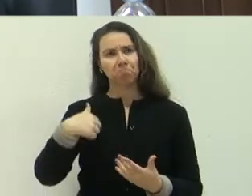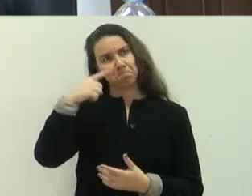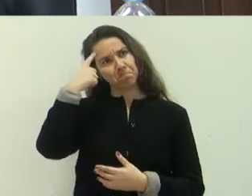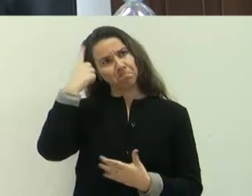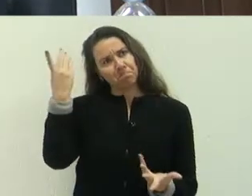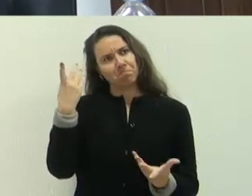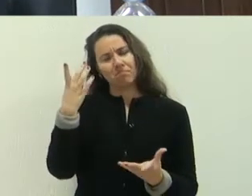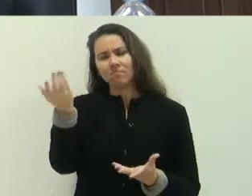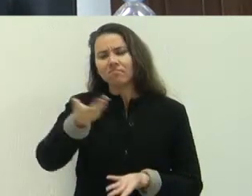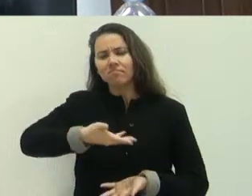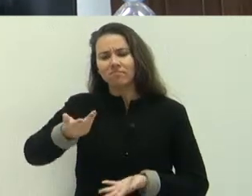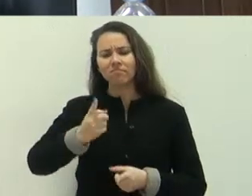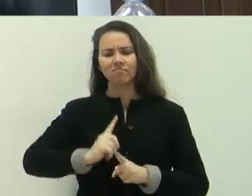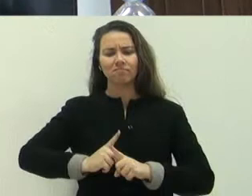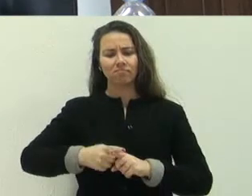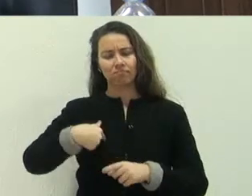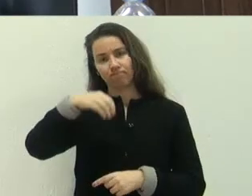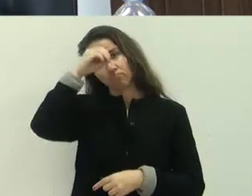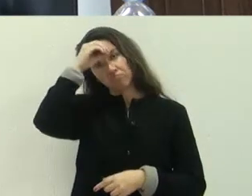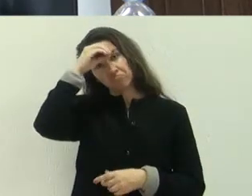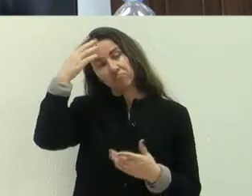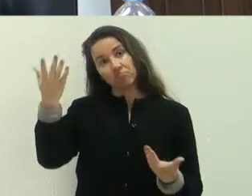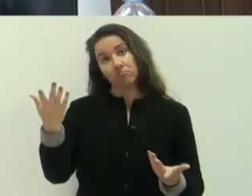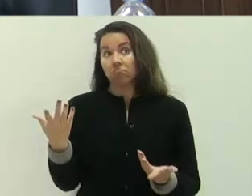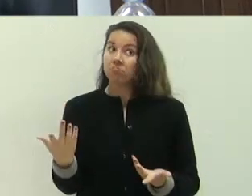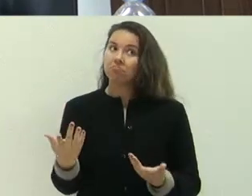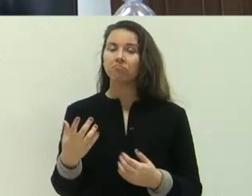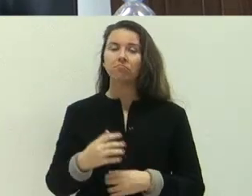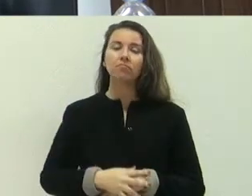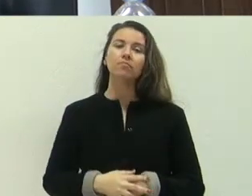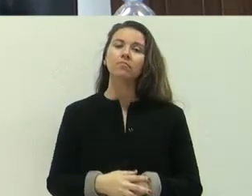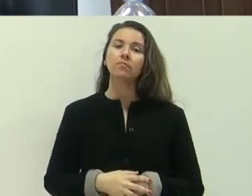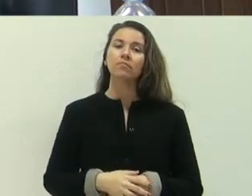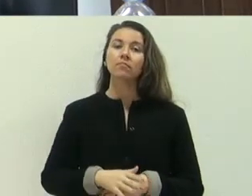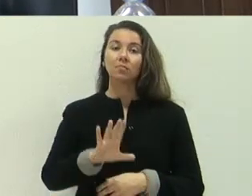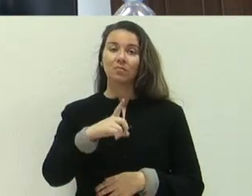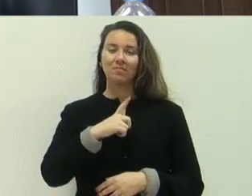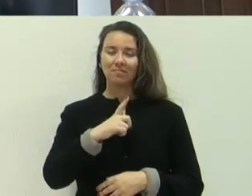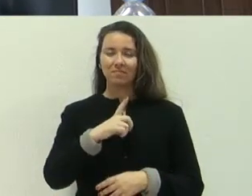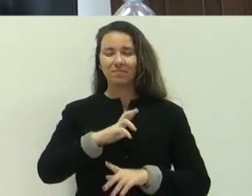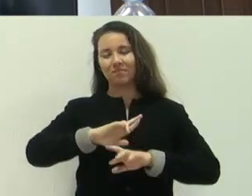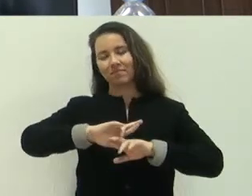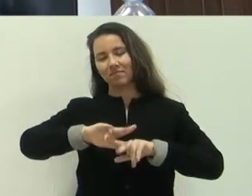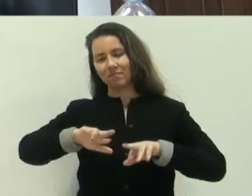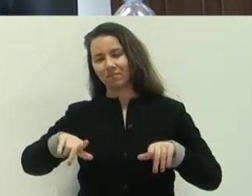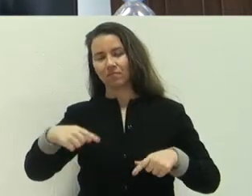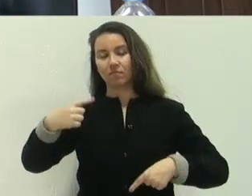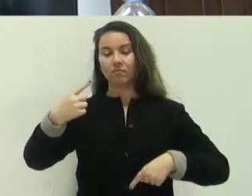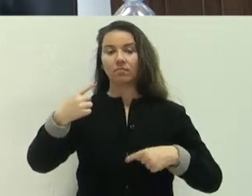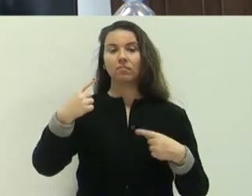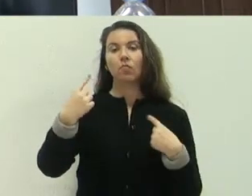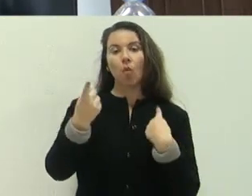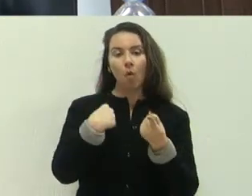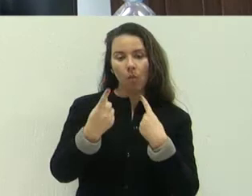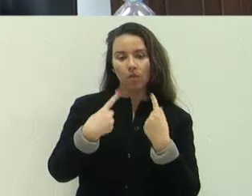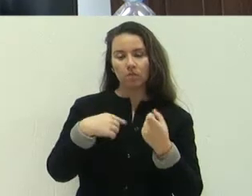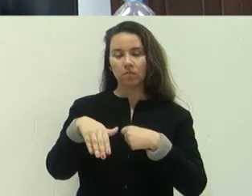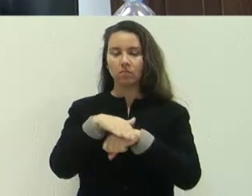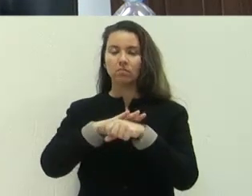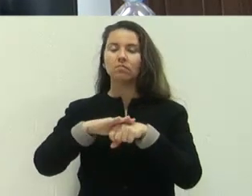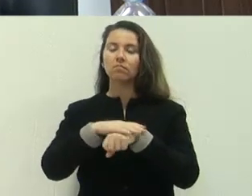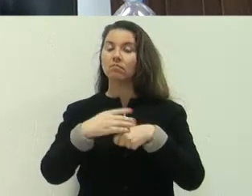necessidade que seja feito assim. Mas teria muitas coisas para a gente discutir,